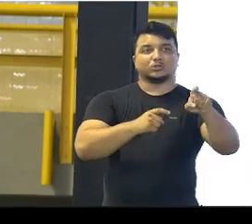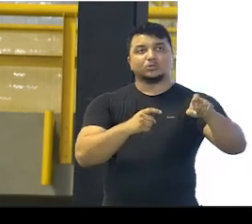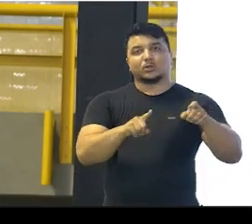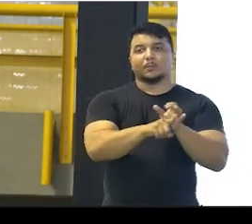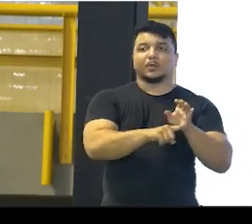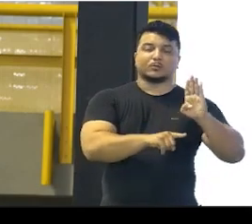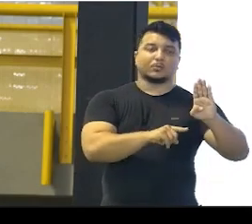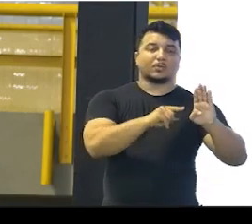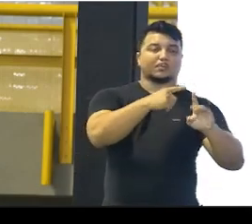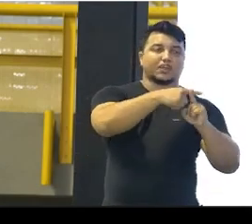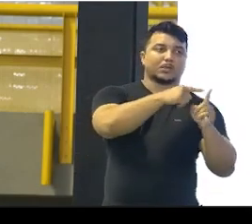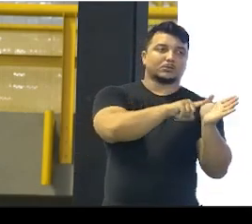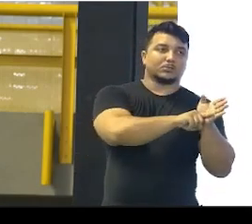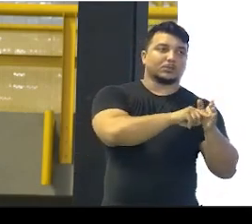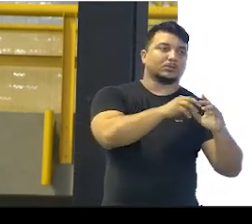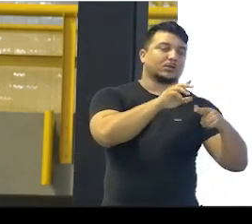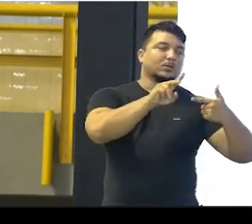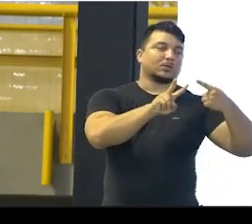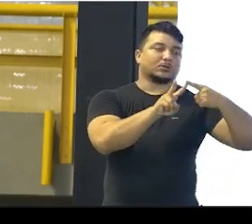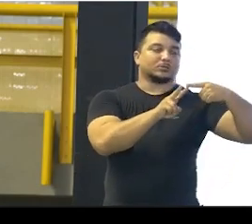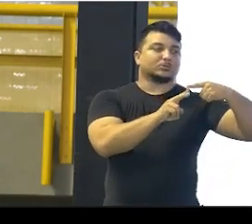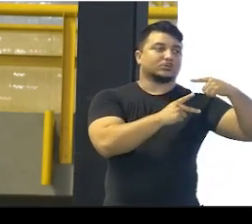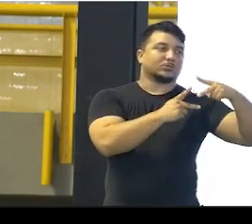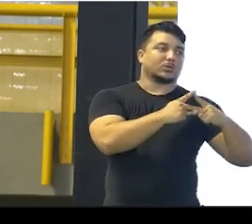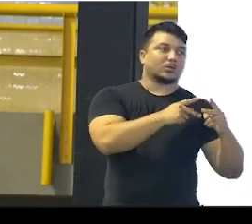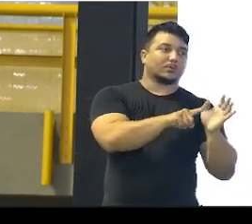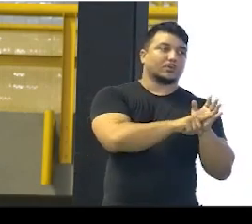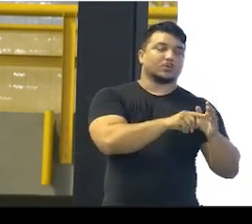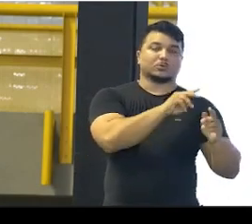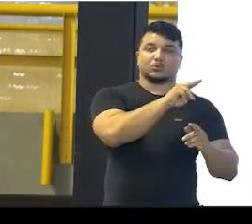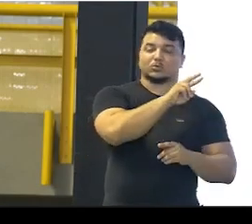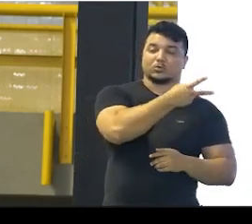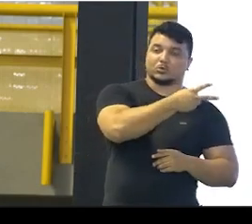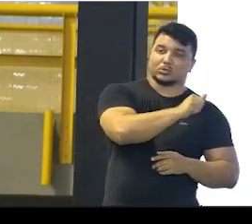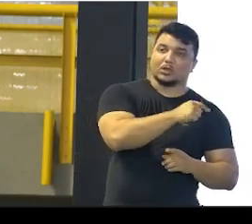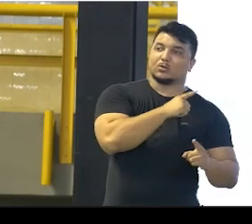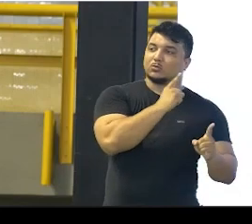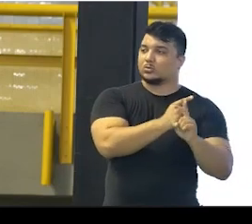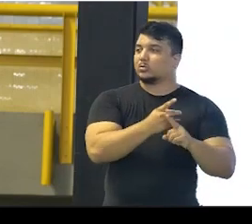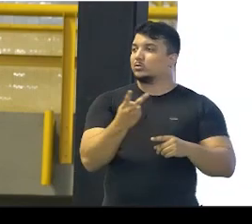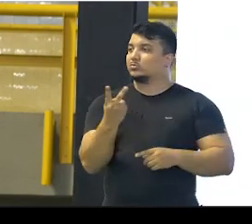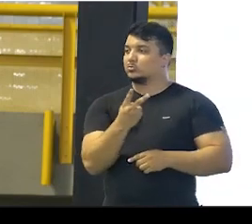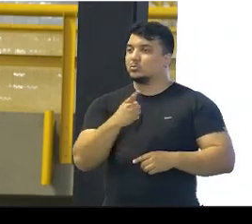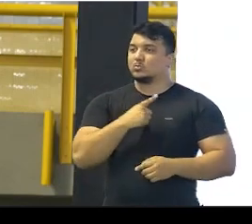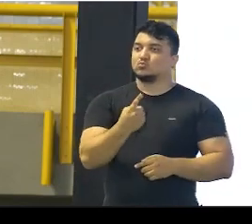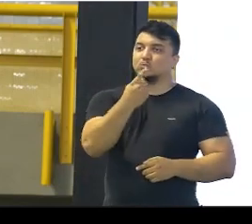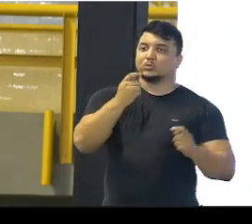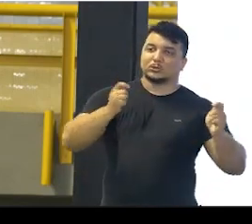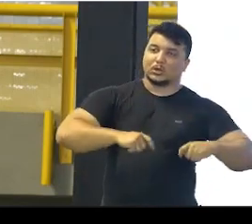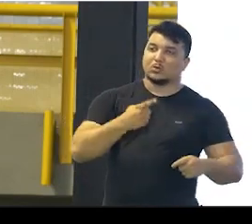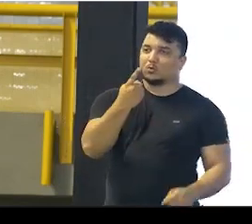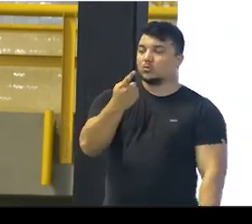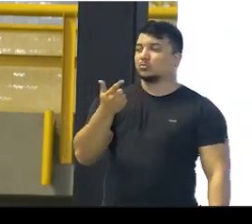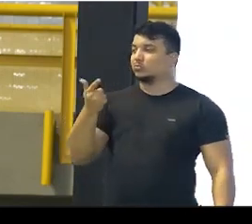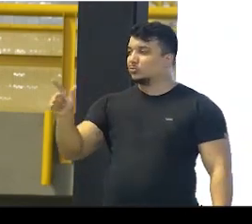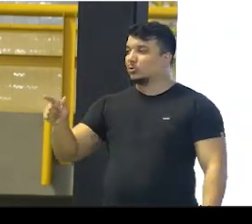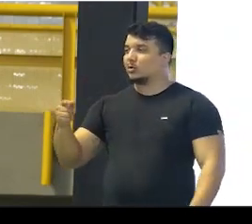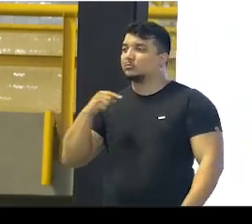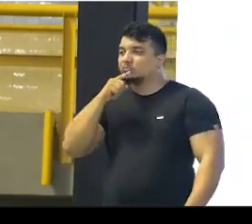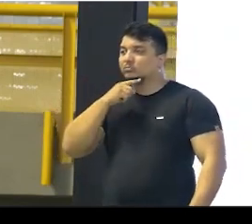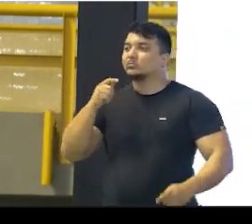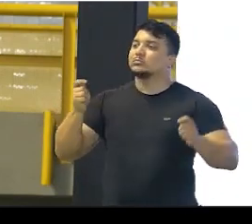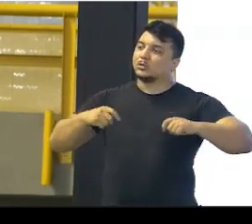ela tinha quantos metros? 9. Se antes dela quebrar tinha 9, então eu